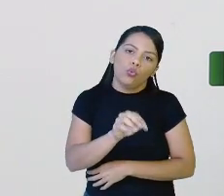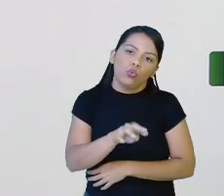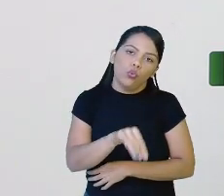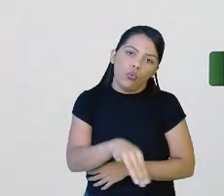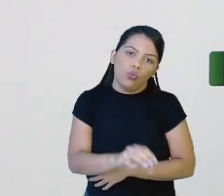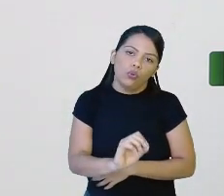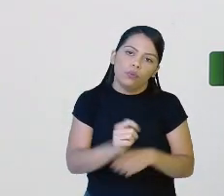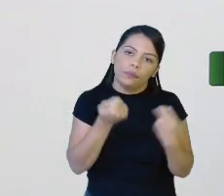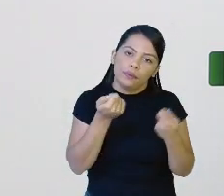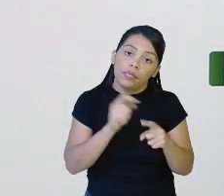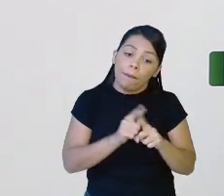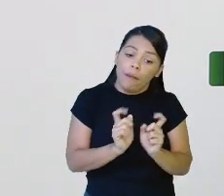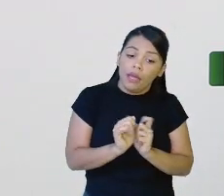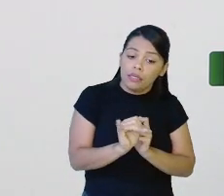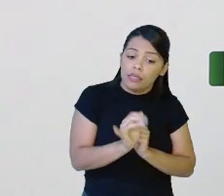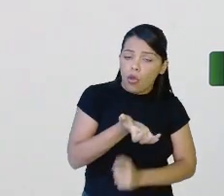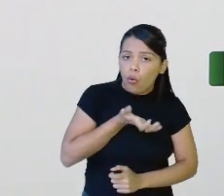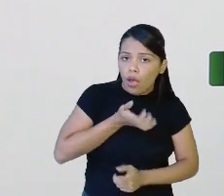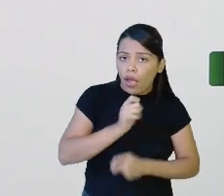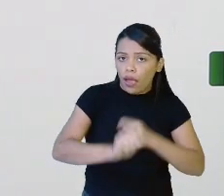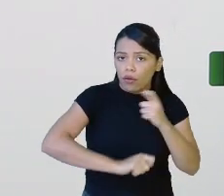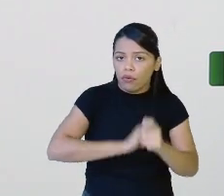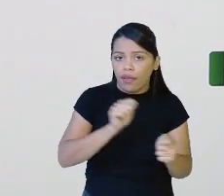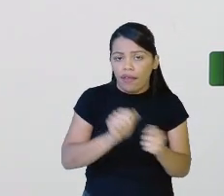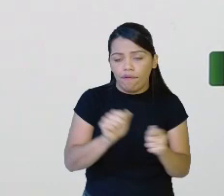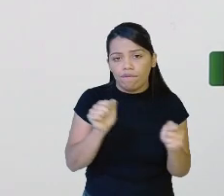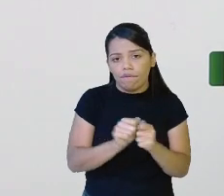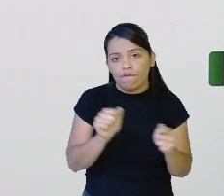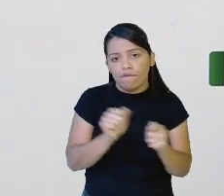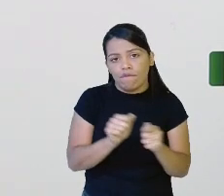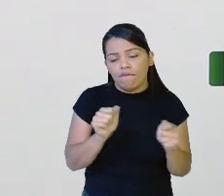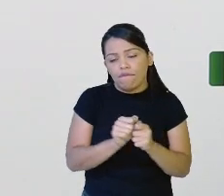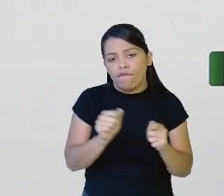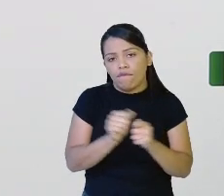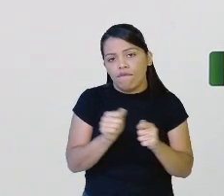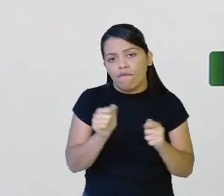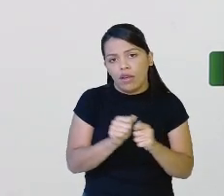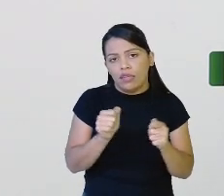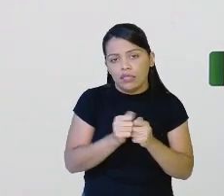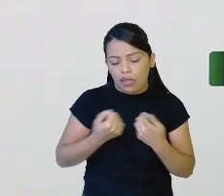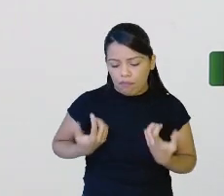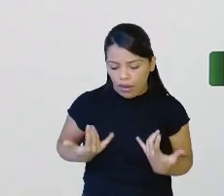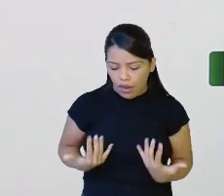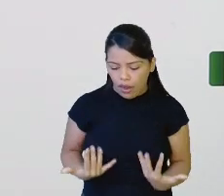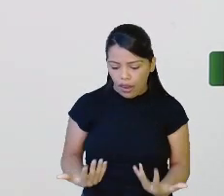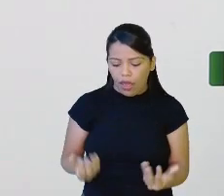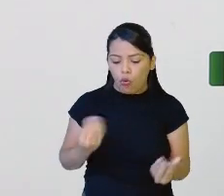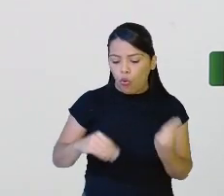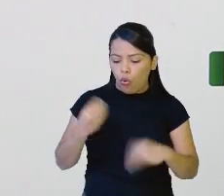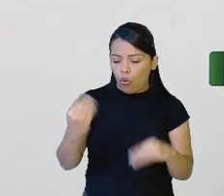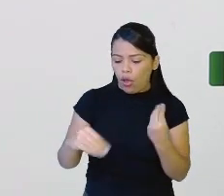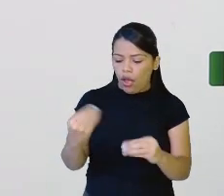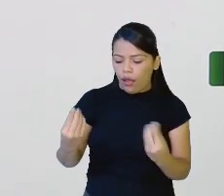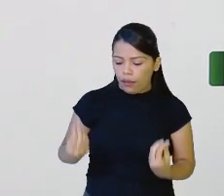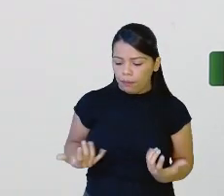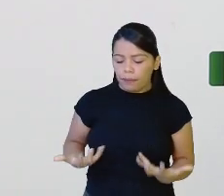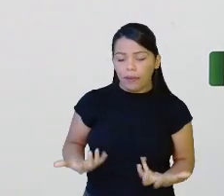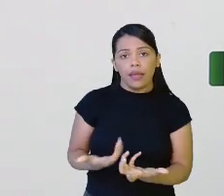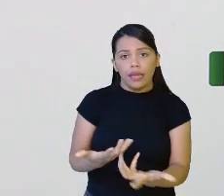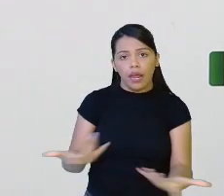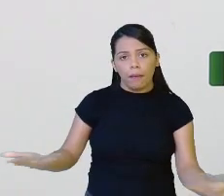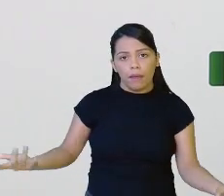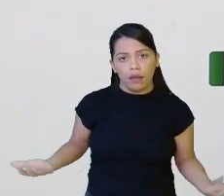eu quisesse, por exemplo, fazer o revestimento da grama de todo o meu campo, aí sim, a gente